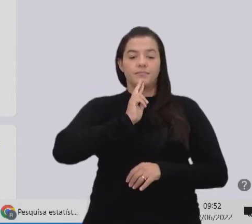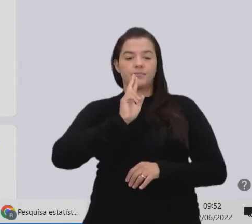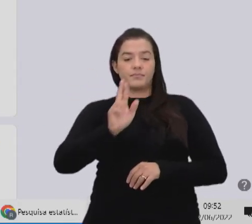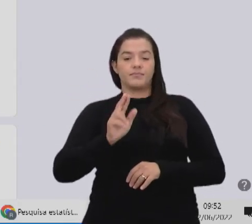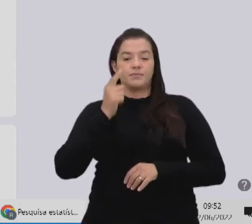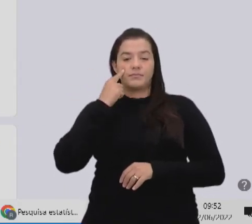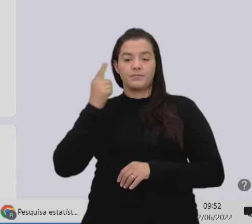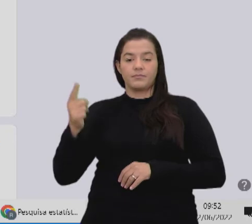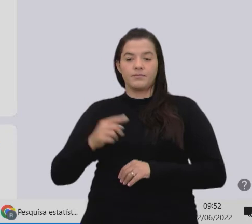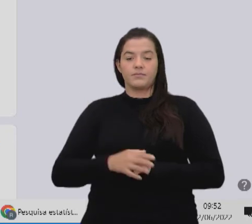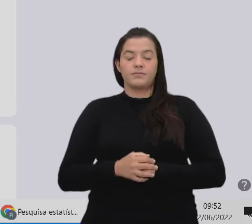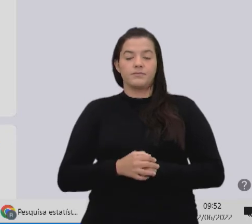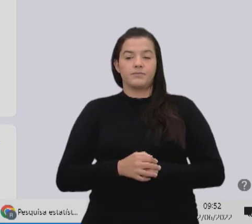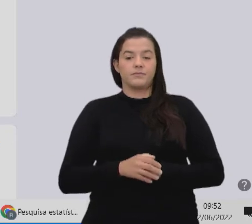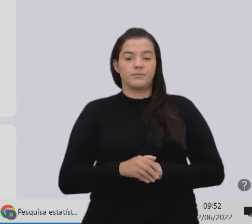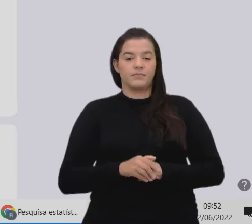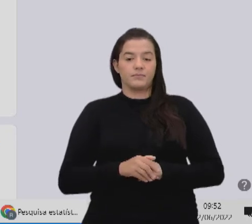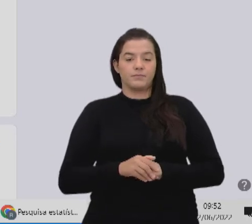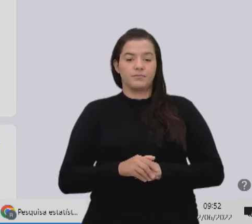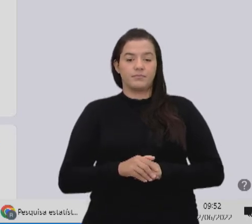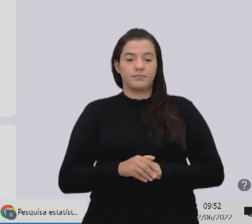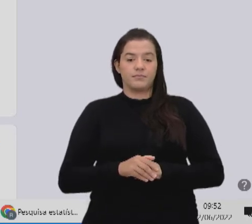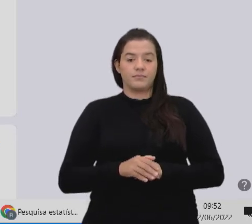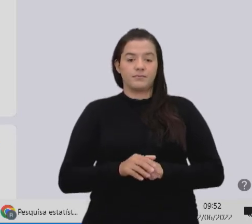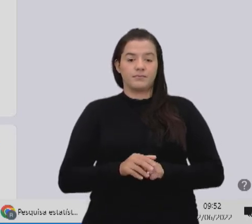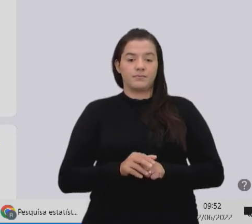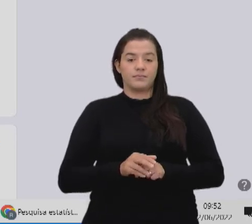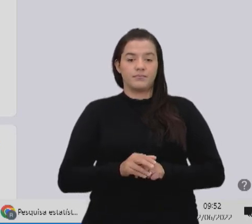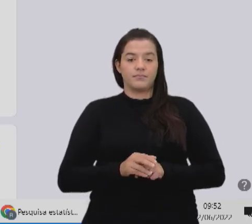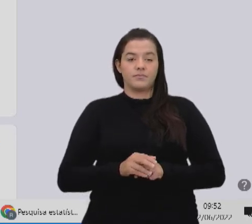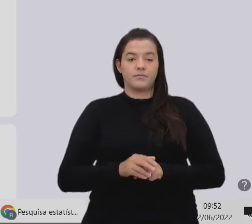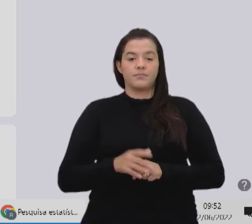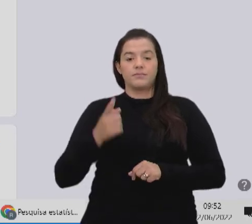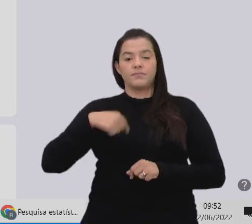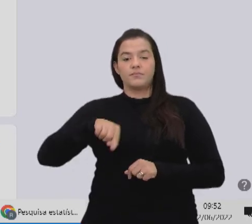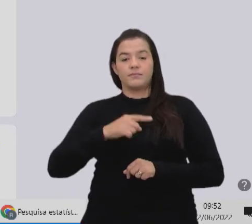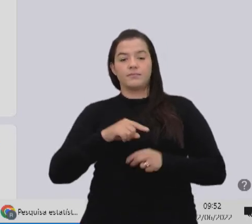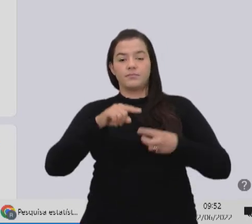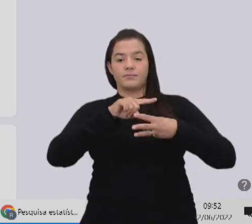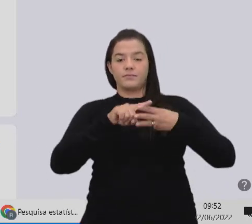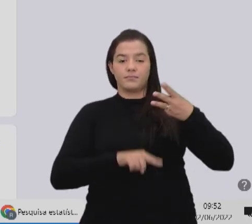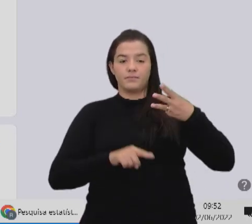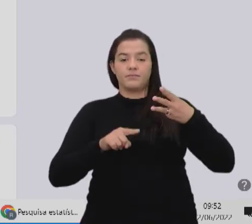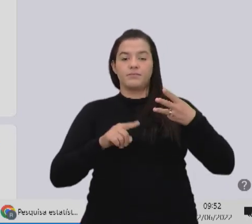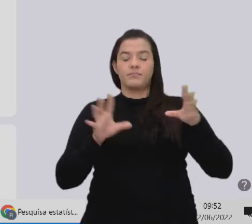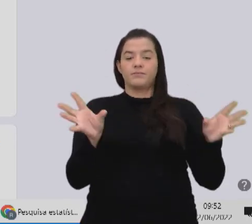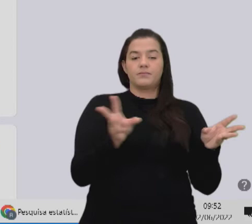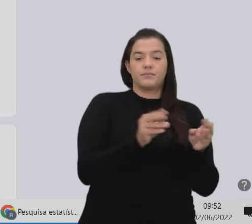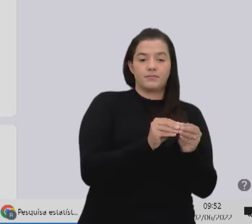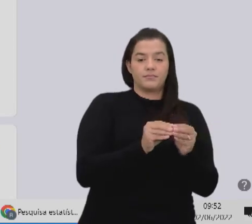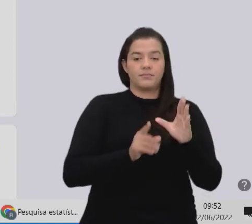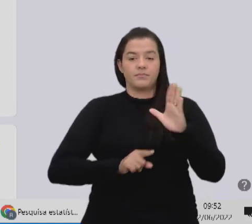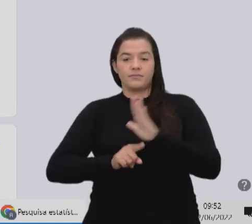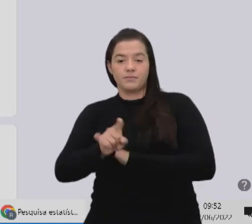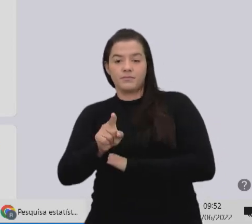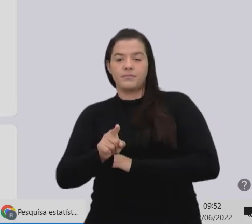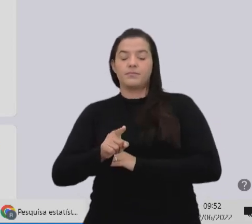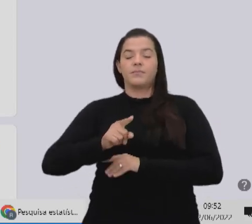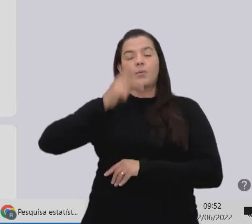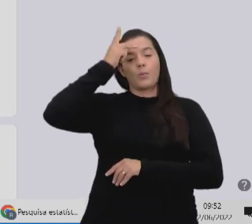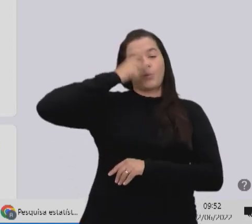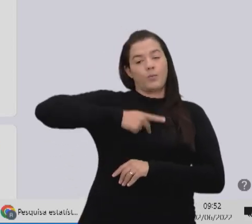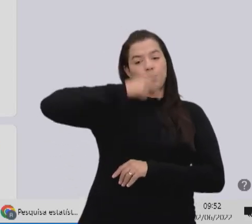mostrar. Certo. Posso, né, Osmar? Pode. Tá bom. Então, quando a gente entra em respostas, a gente tem 3 opções: resumo, pergunta e